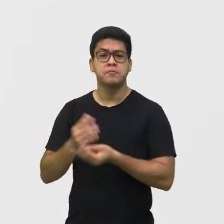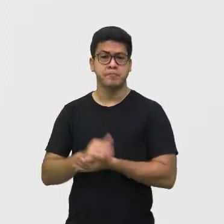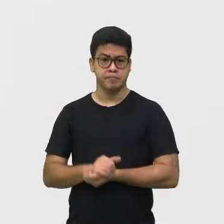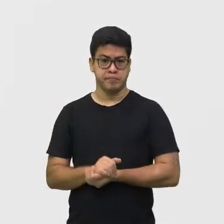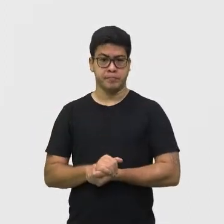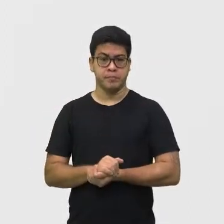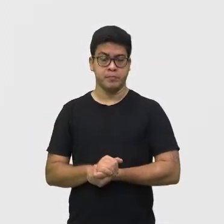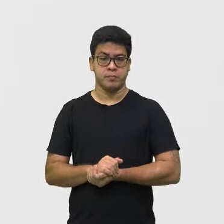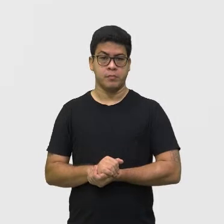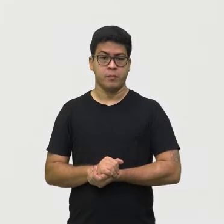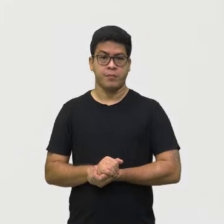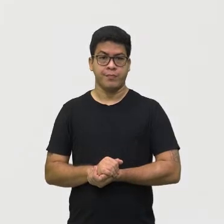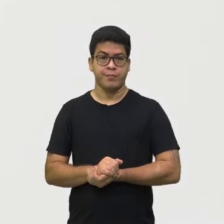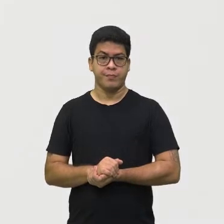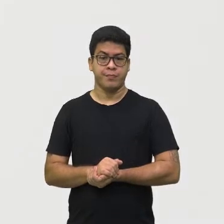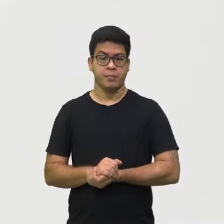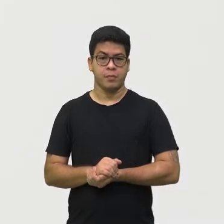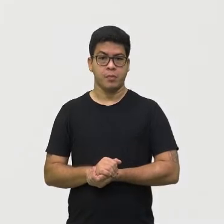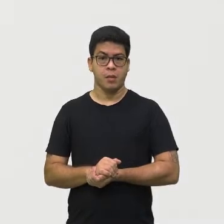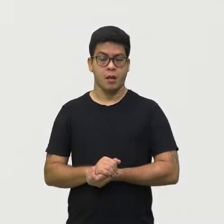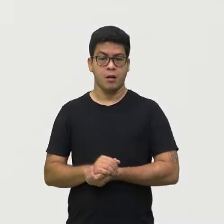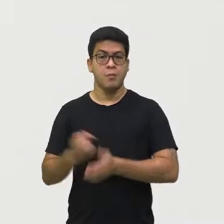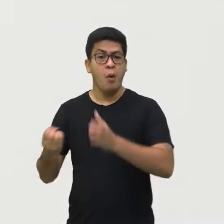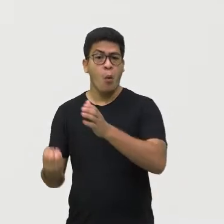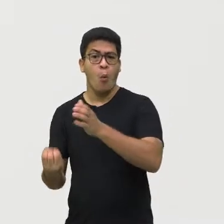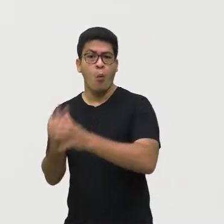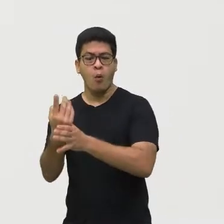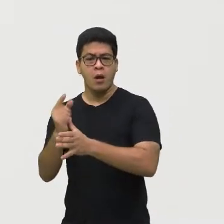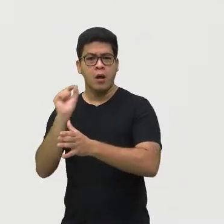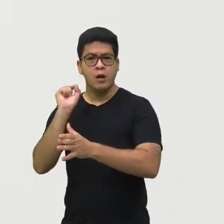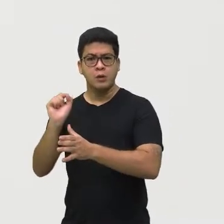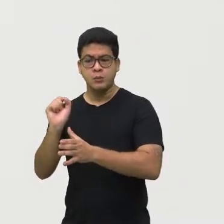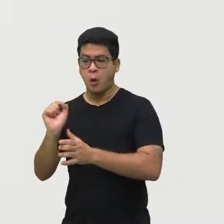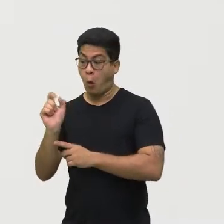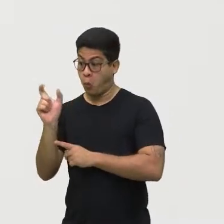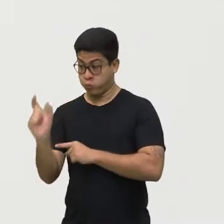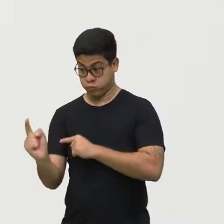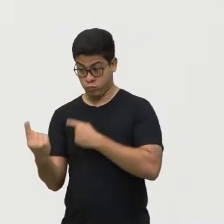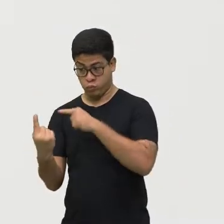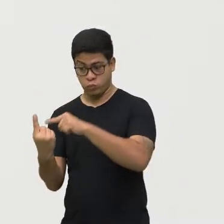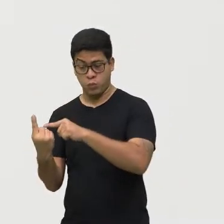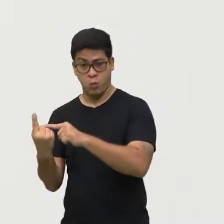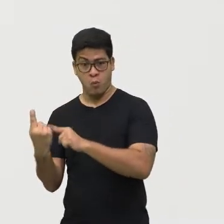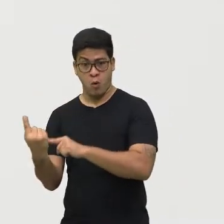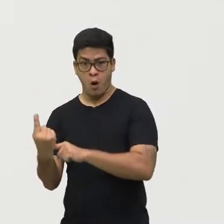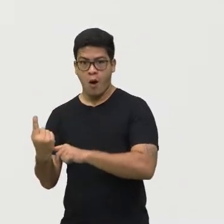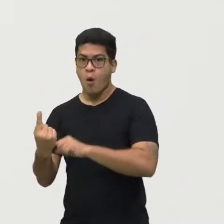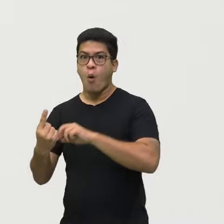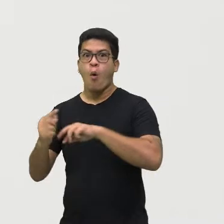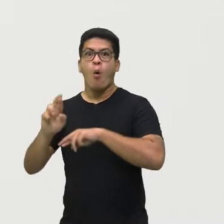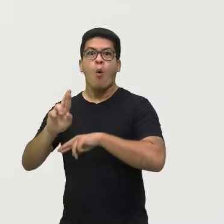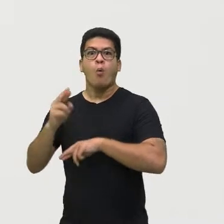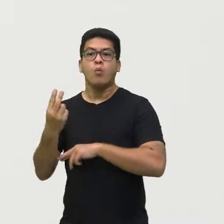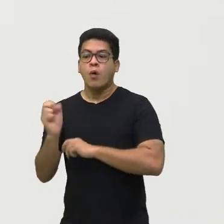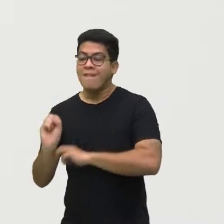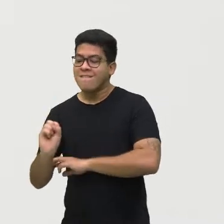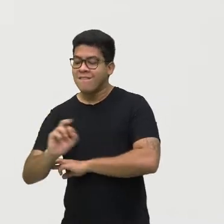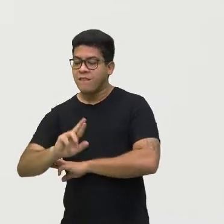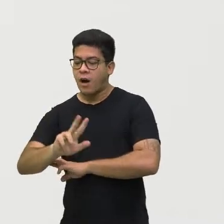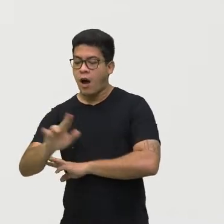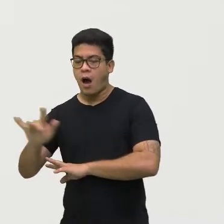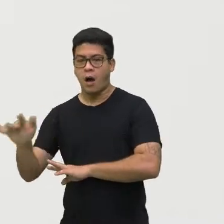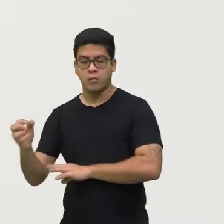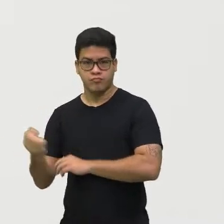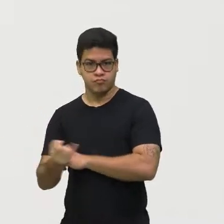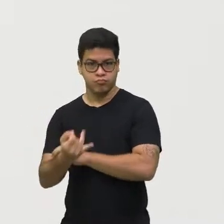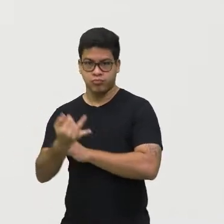no campo criado por uma ou criado por várias cargas pontiformes, ele é calculado por